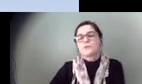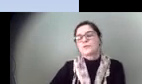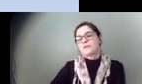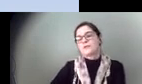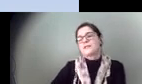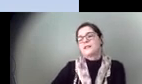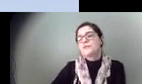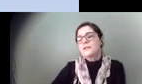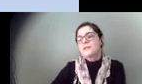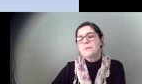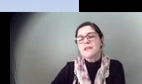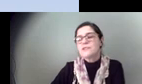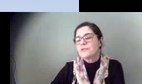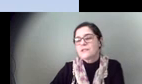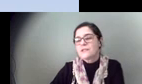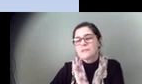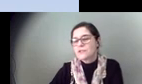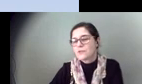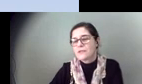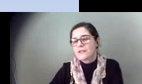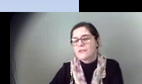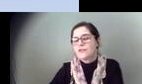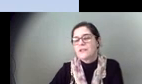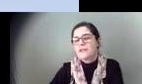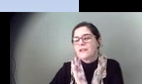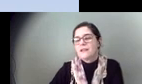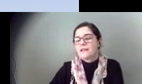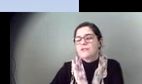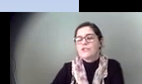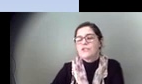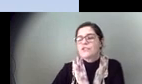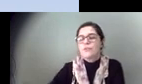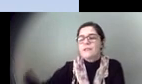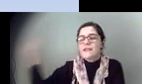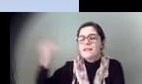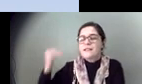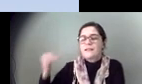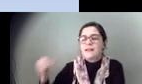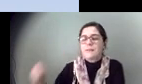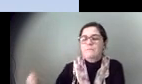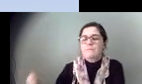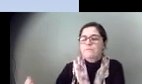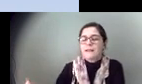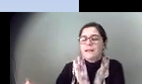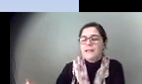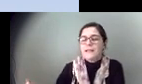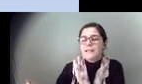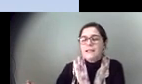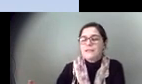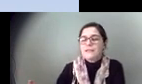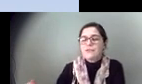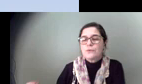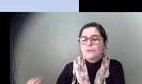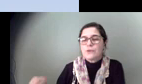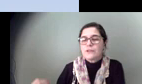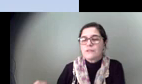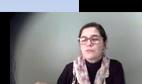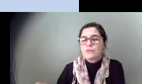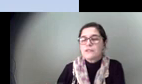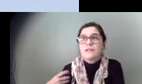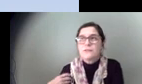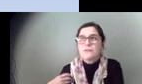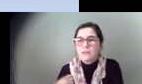para todos nós, né? Isso faz parte da nossa prática docente. Então, se a gente começar a resgatar Desde quando